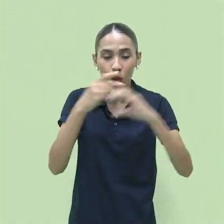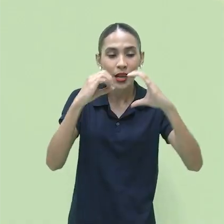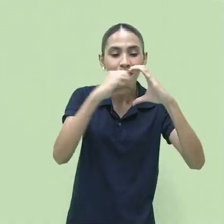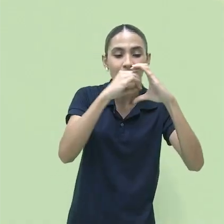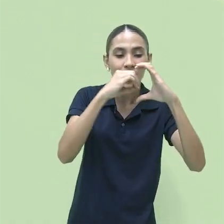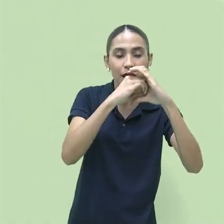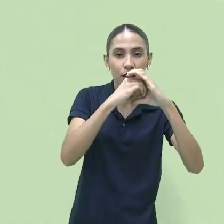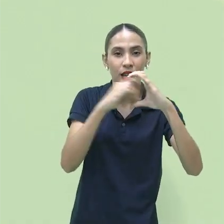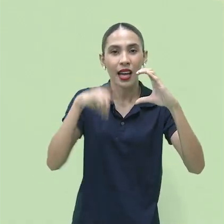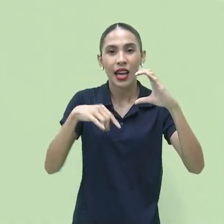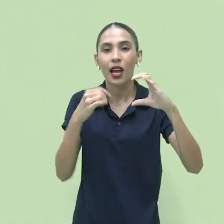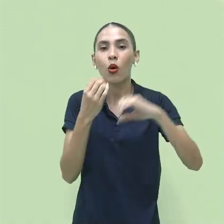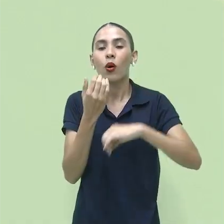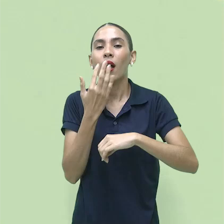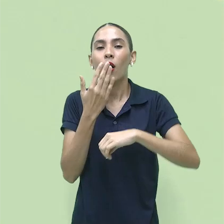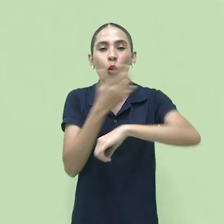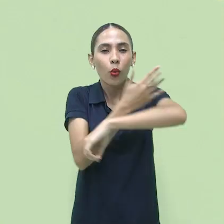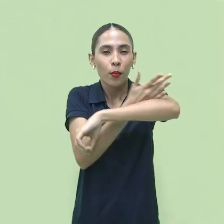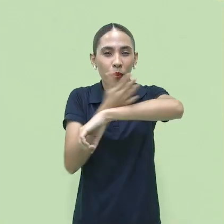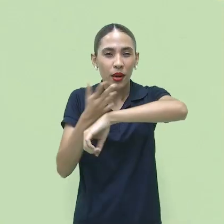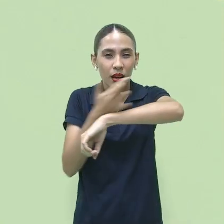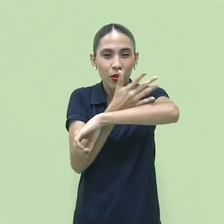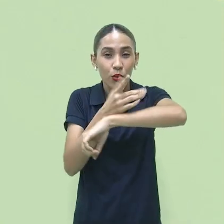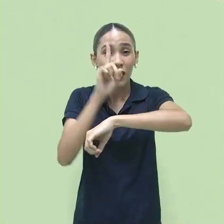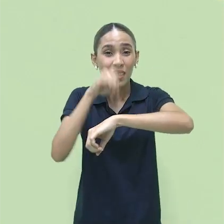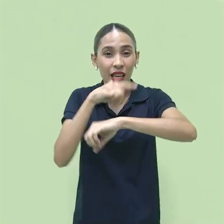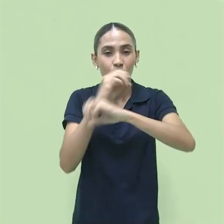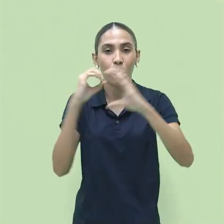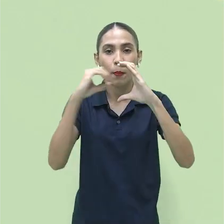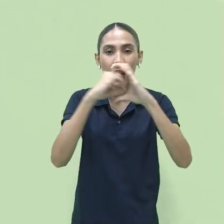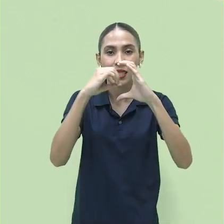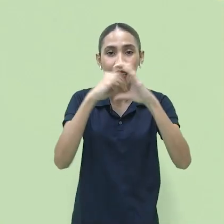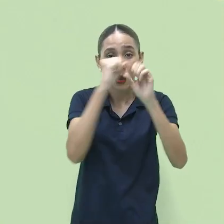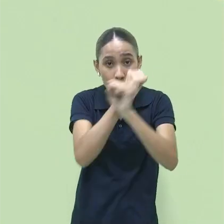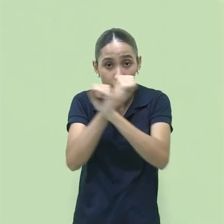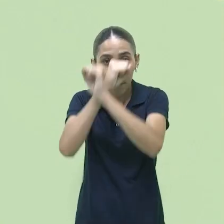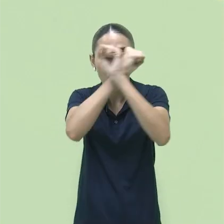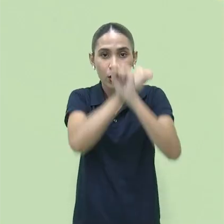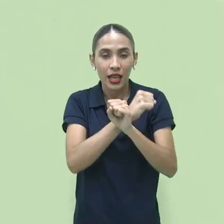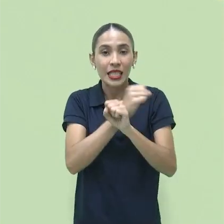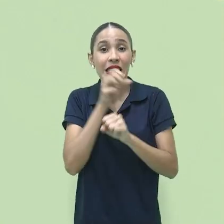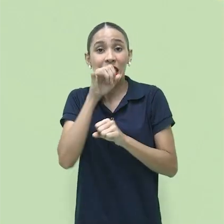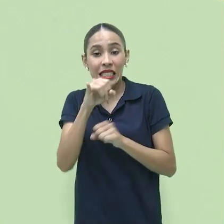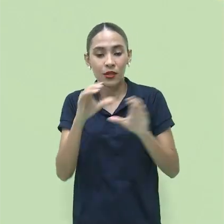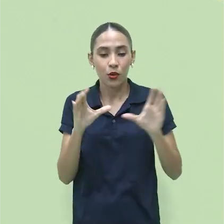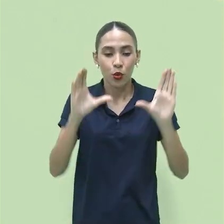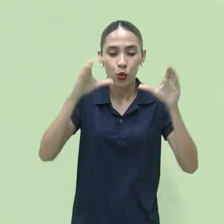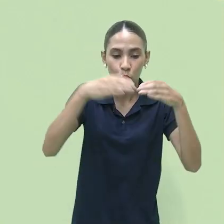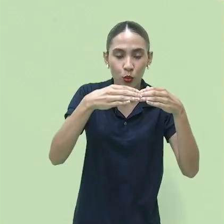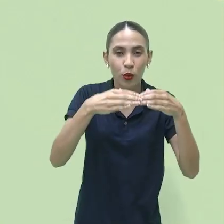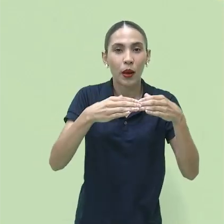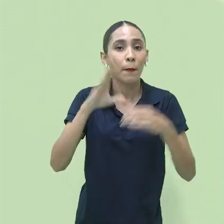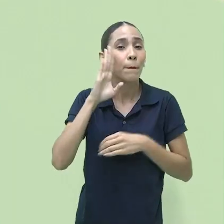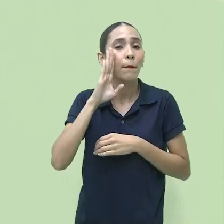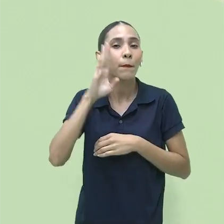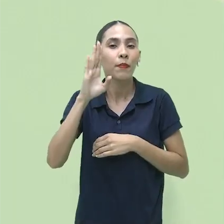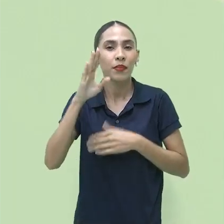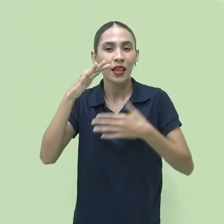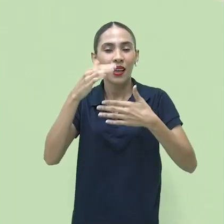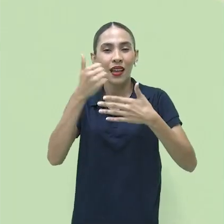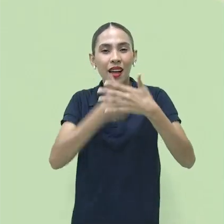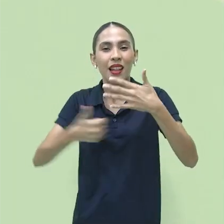ele é um glóbulo branco, é uma célula de defesa, né? Se fosse um exército ali, é como se ela fosse um general. Então,